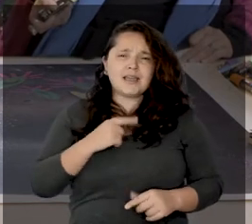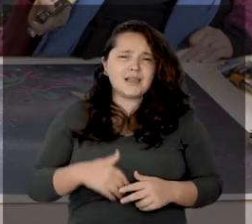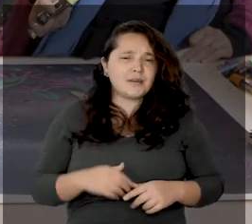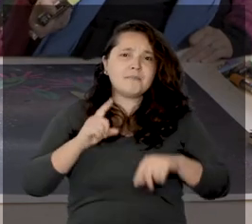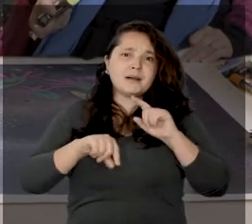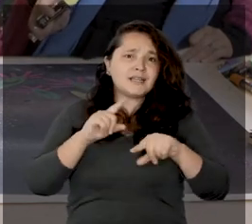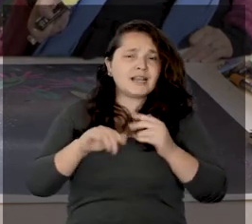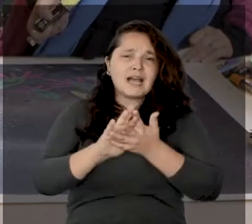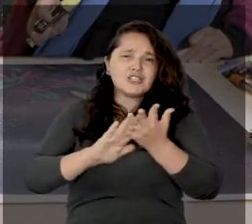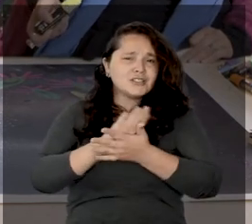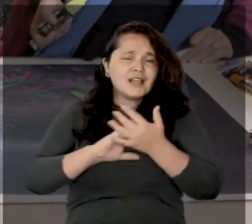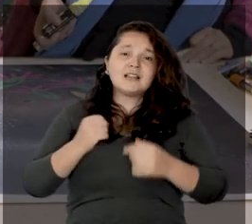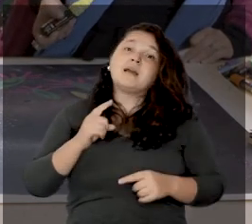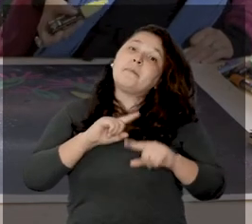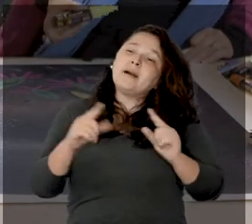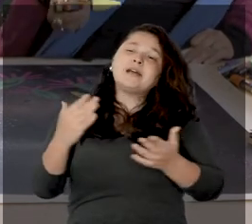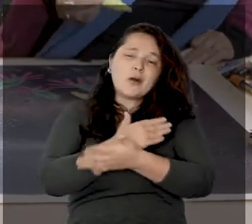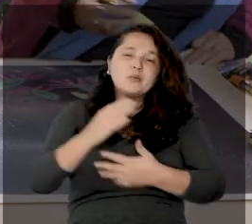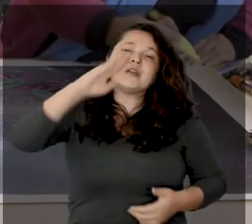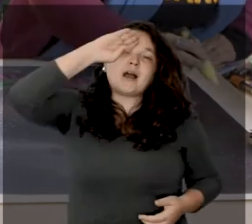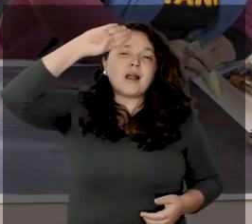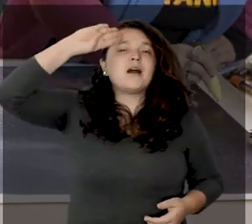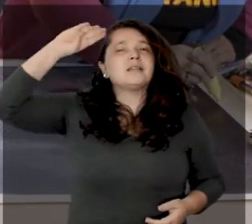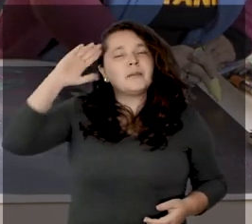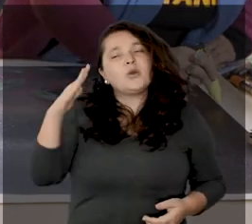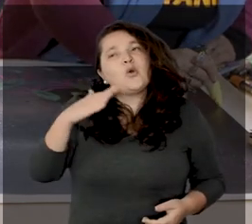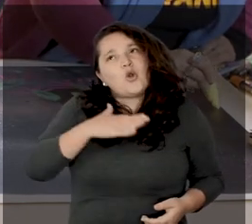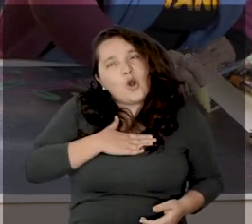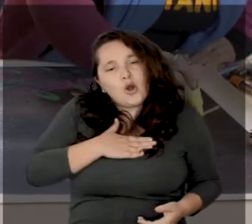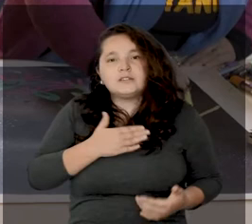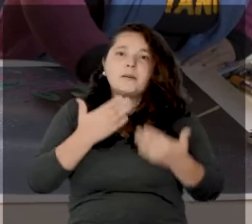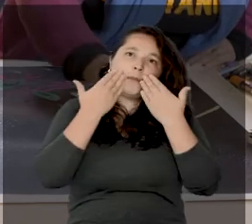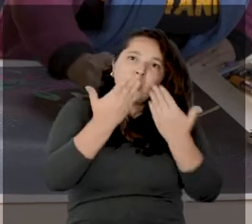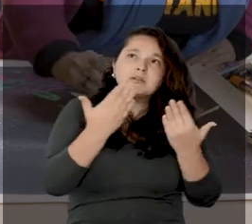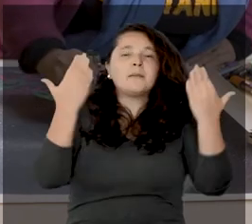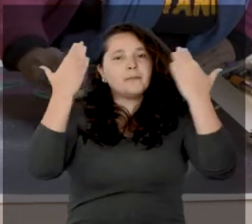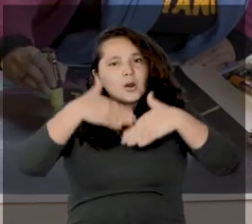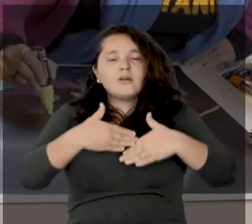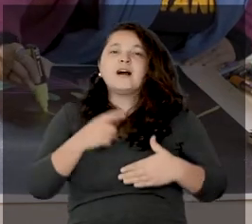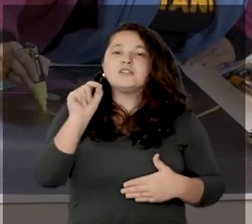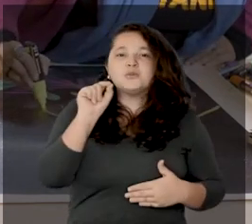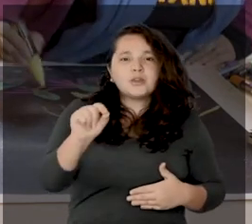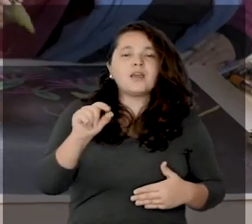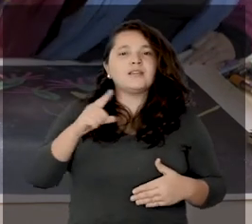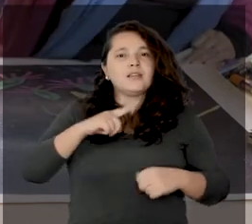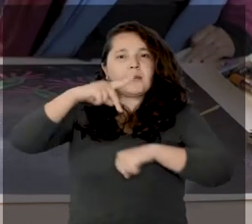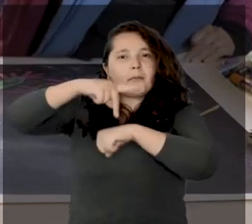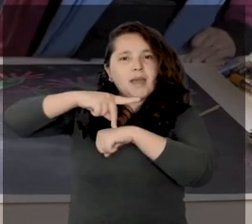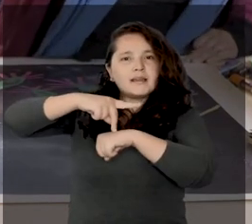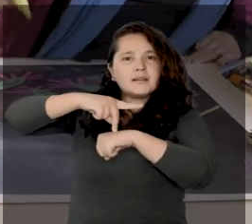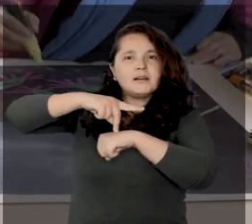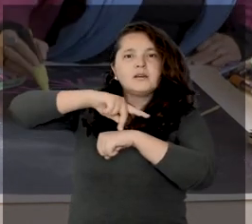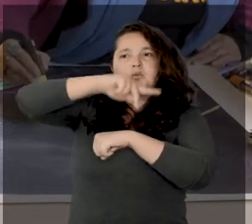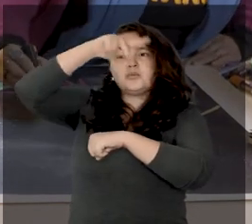própria ciência acadêmica, a gente pega as cavernas, né? A gente pega o Monte Roraima, que está lá, aquela rocha enorme, que foi cortada pelo Marco Naimã e blá, blá,